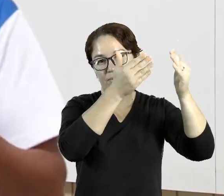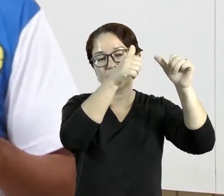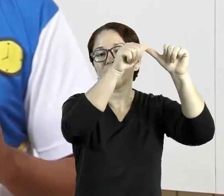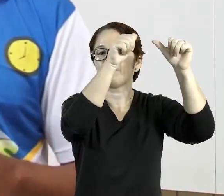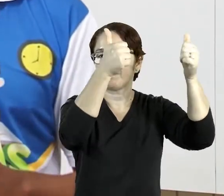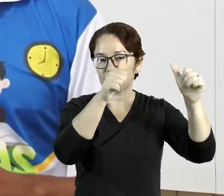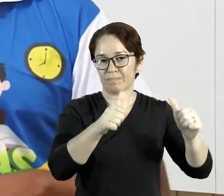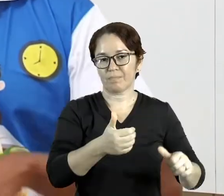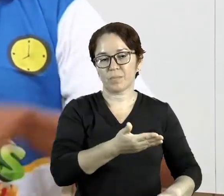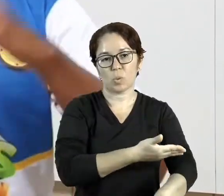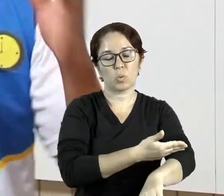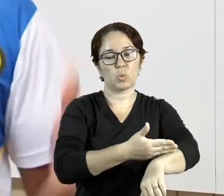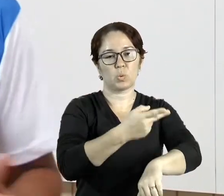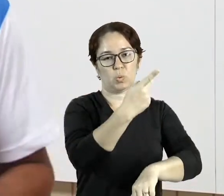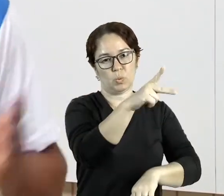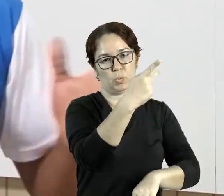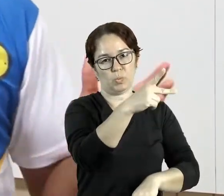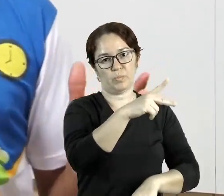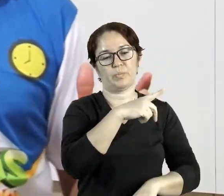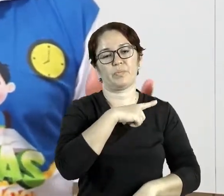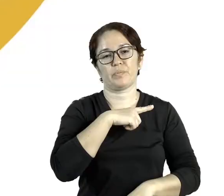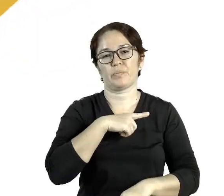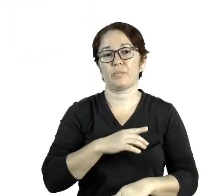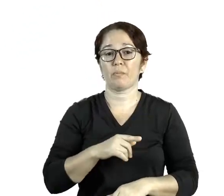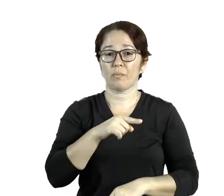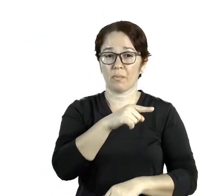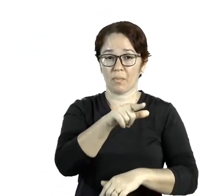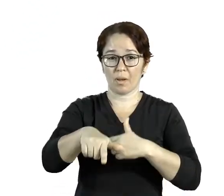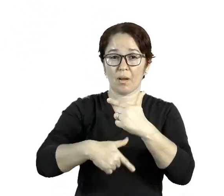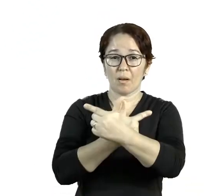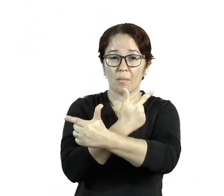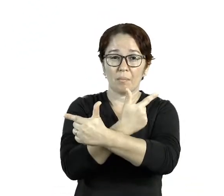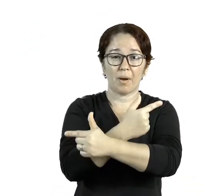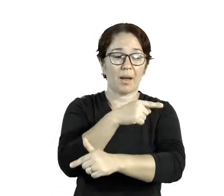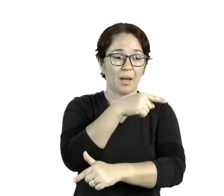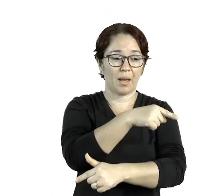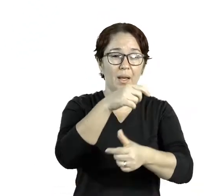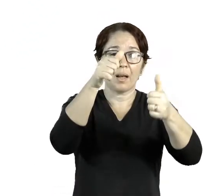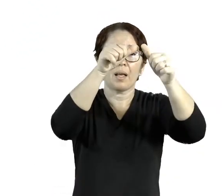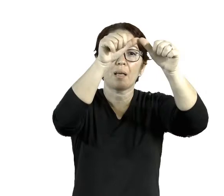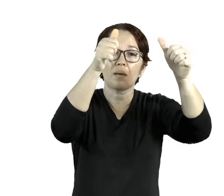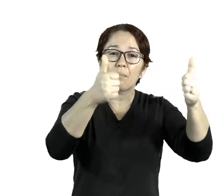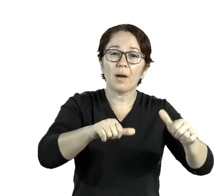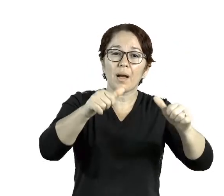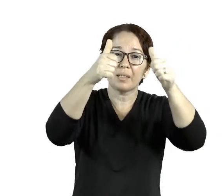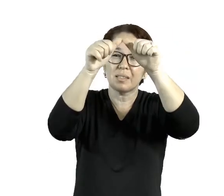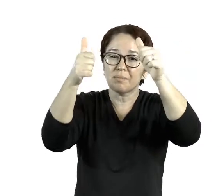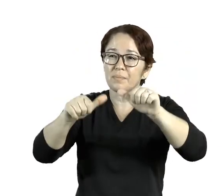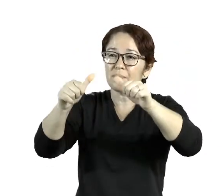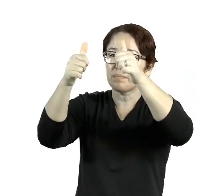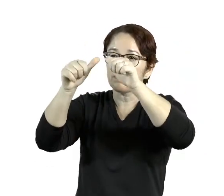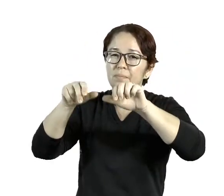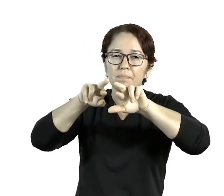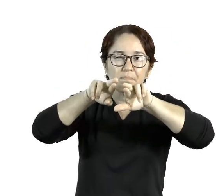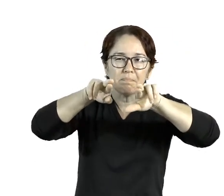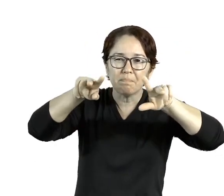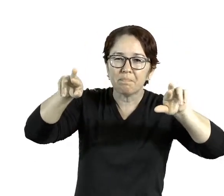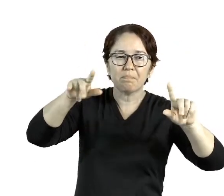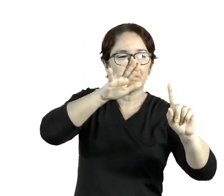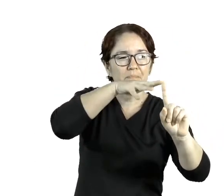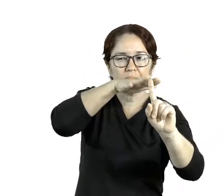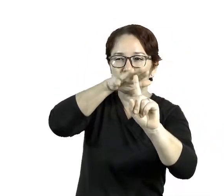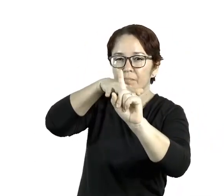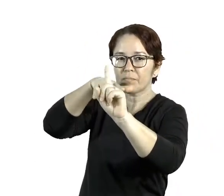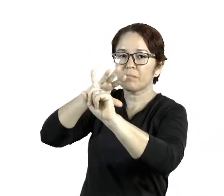religião maia? Bom, os maias eles eram politeístas, ou seja, acreditavam em vários deuses, tá? Uma sociedade politeísta